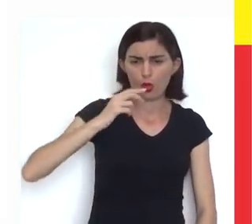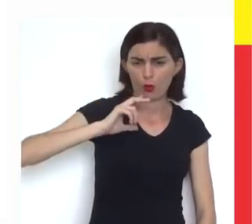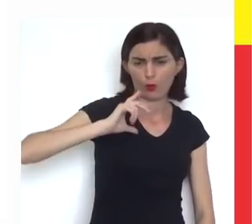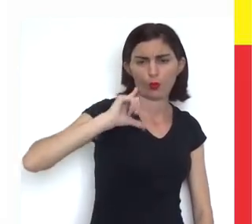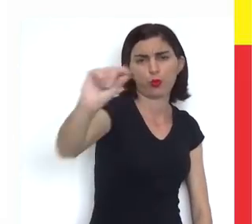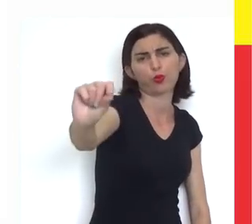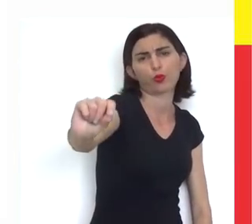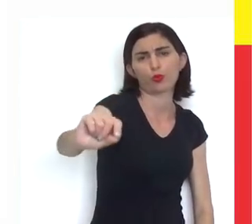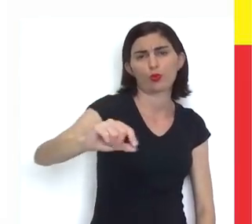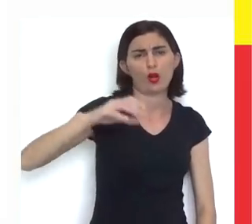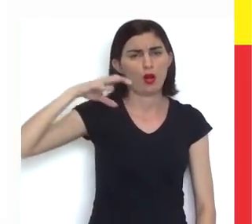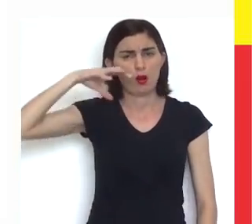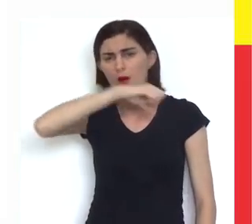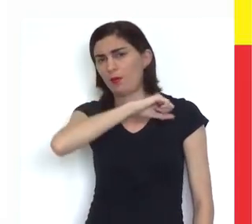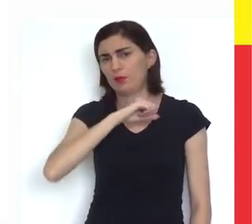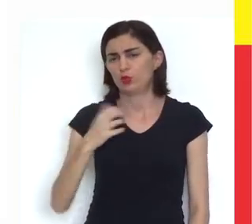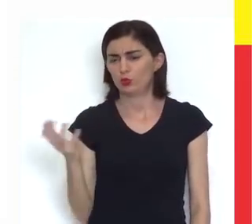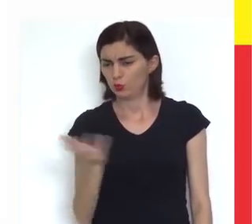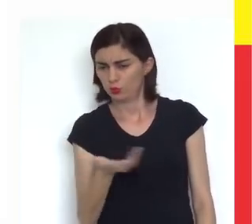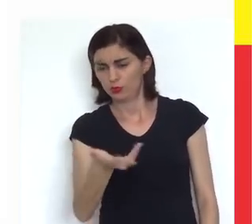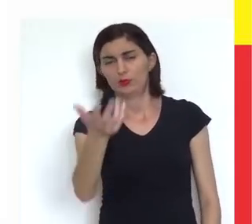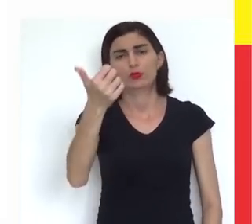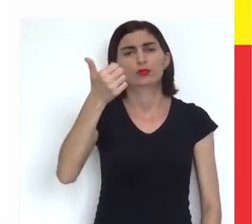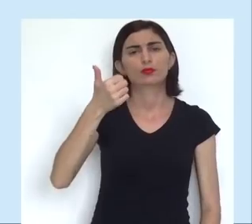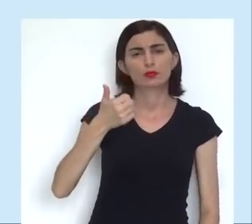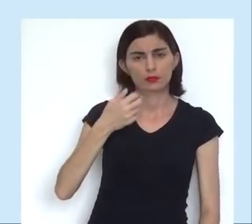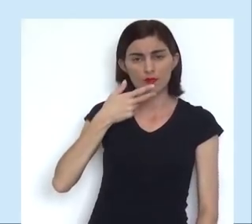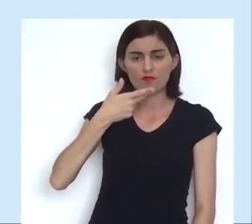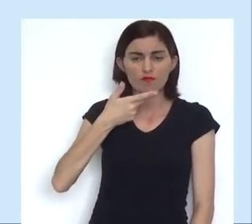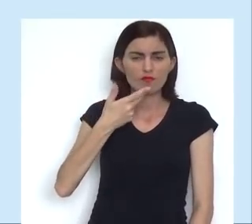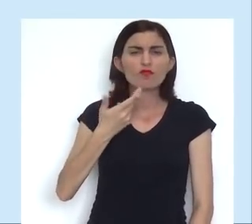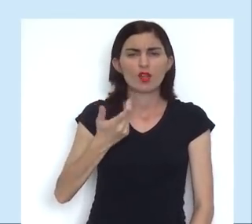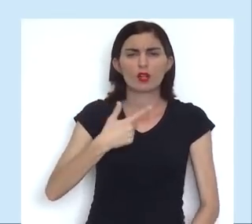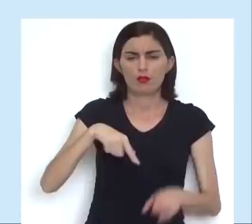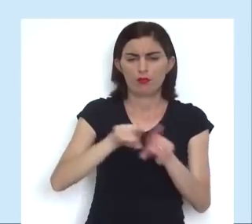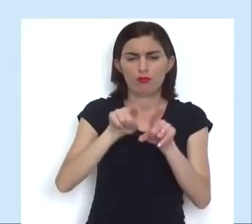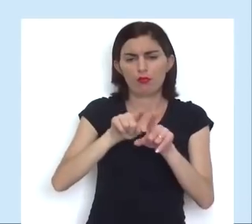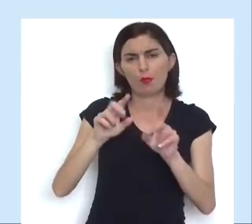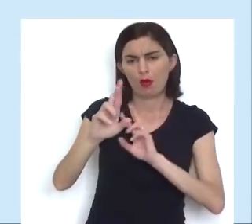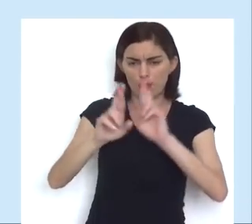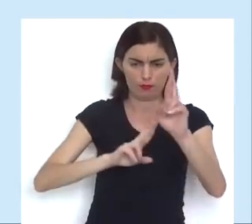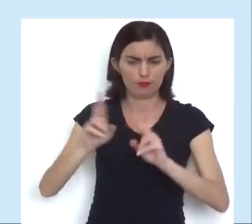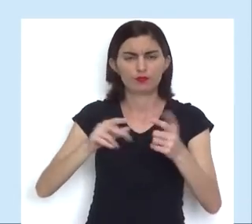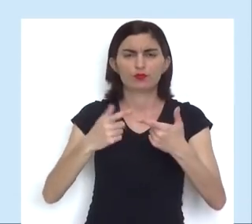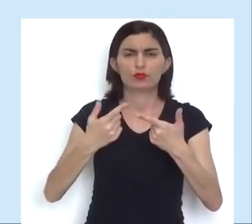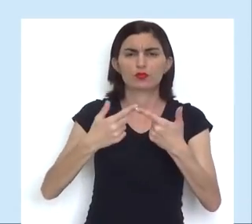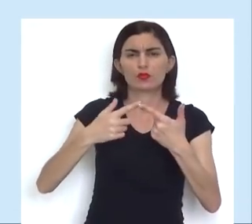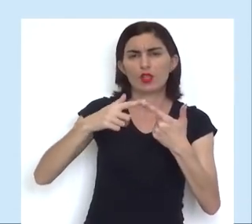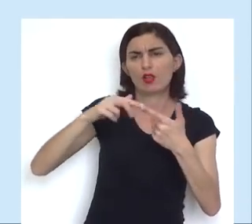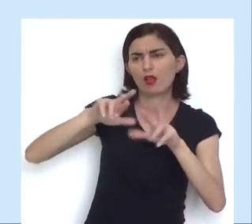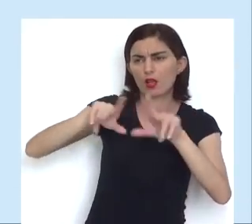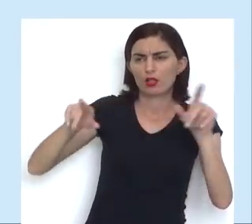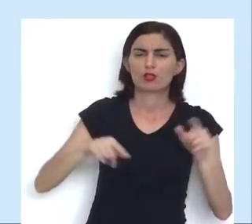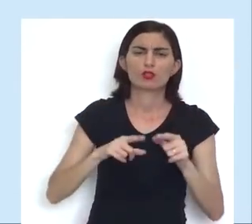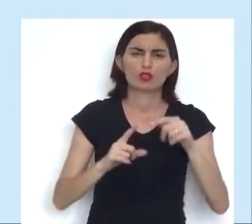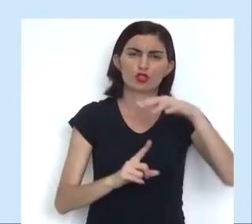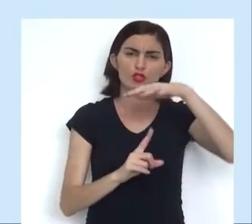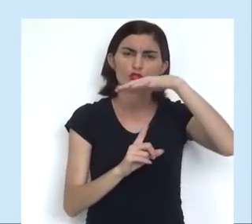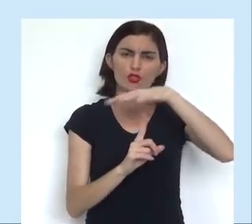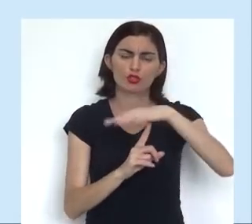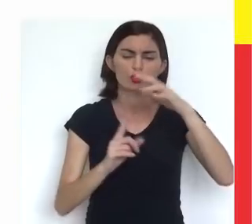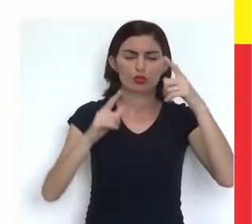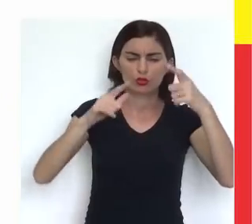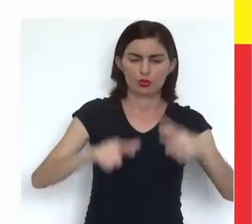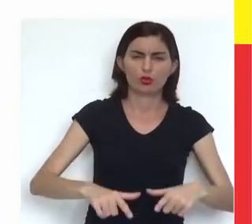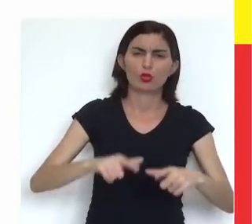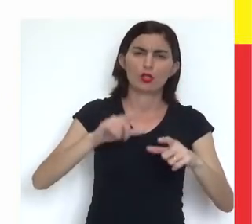uma velocidade muito acelerada, ok? Falando ainda sobre transporte ferroviário, gente, a gente vai ter a estação Capiba,